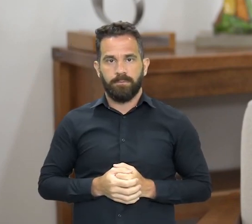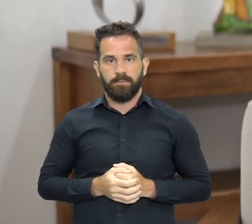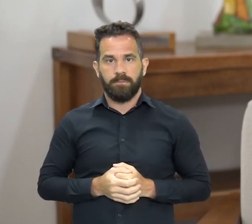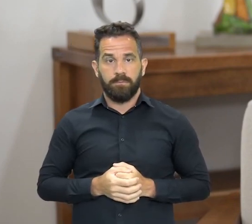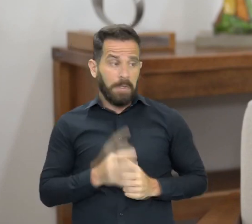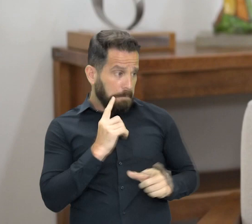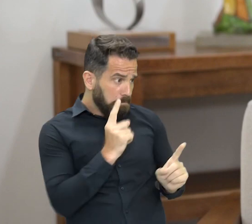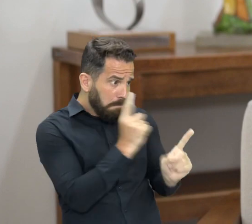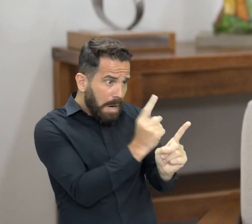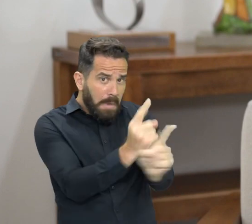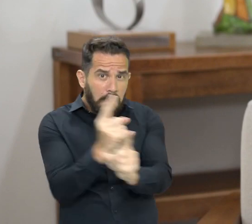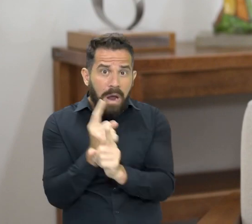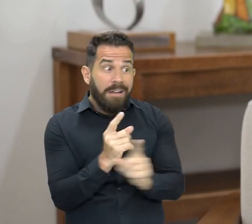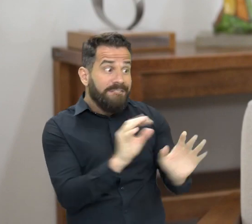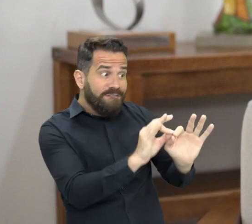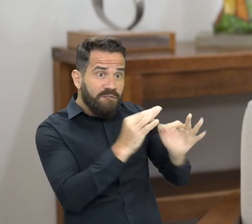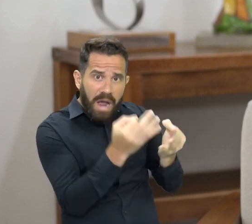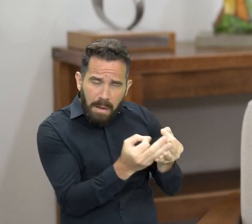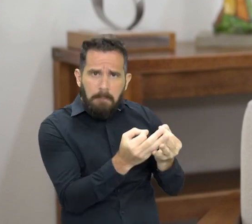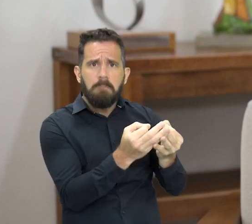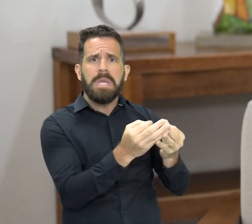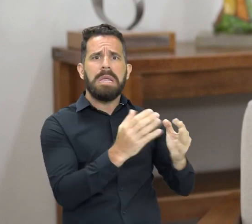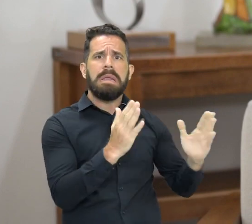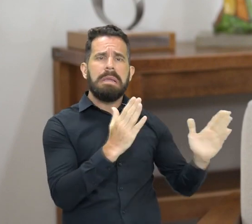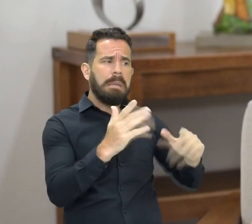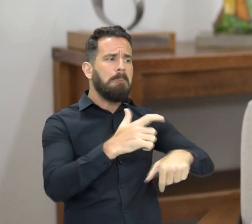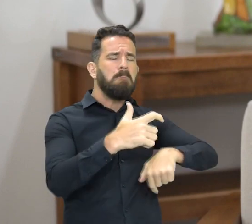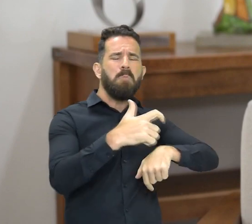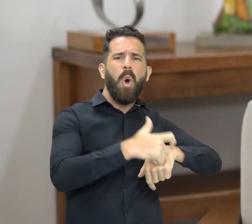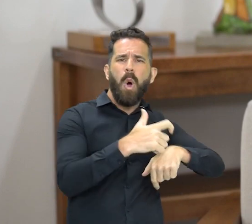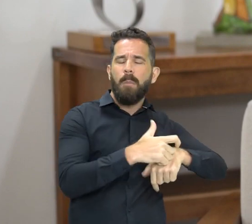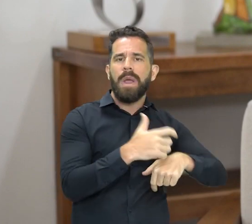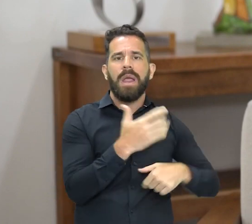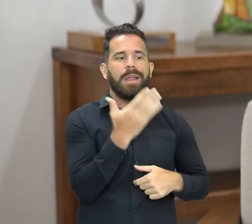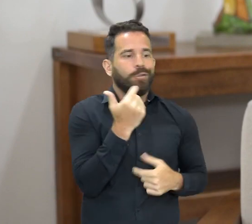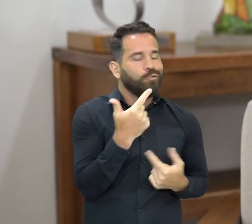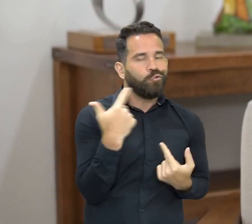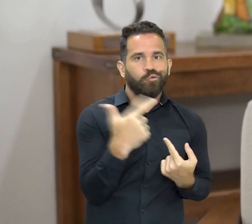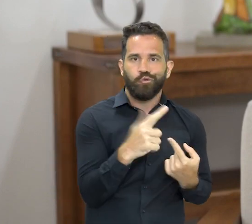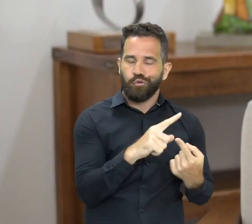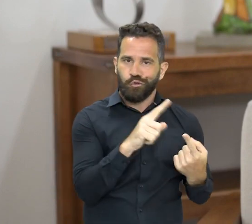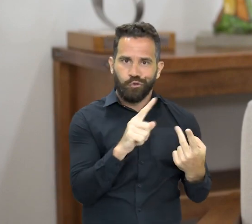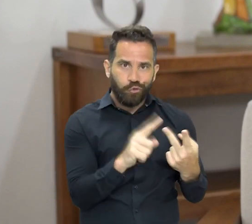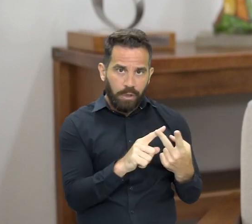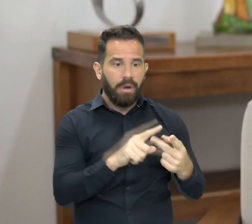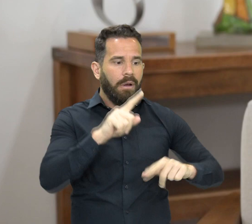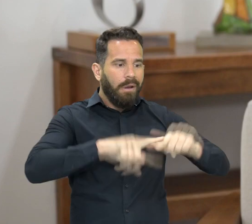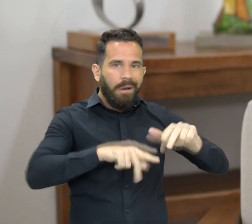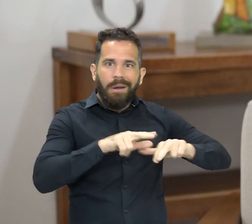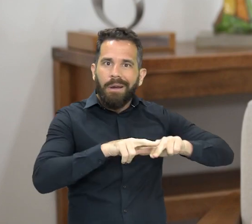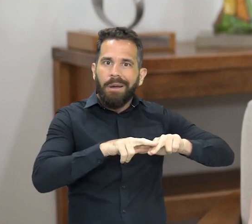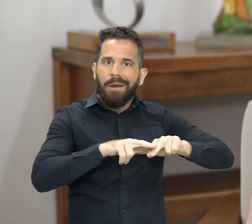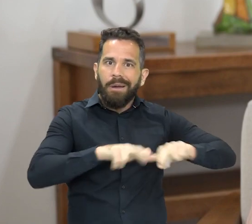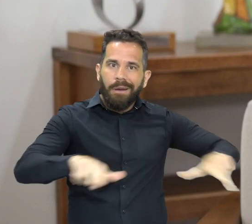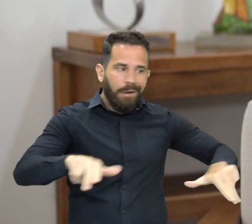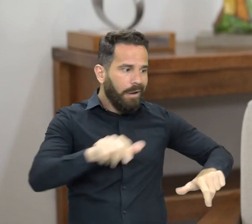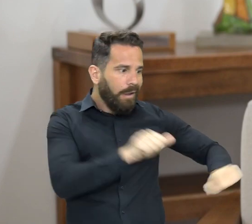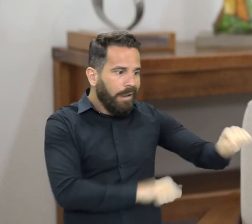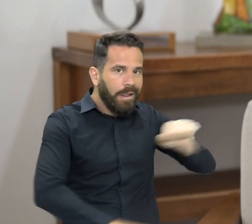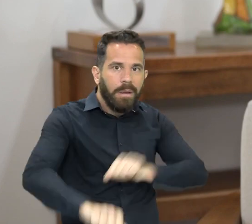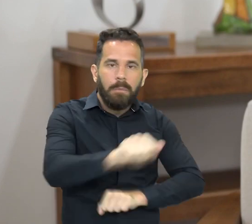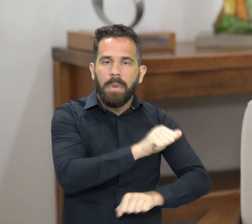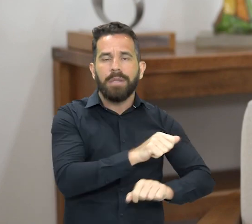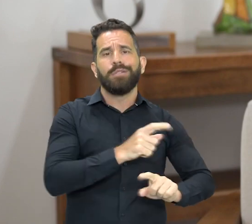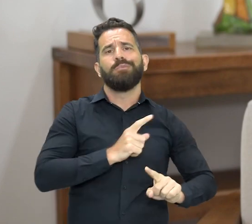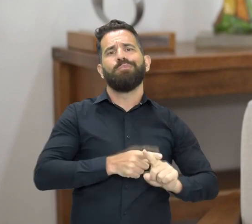a partir desse reconhecimento daquelas famílias, naquele momento, não tinha acesso à alimentação, a produtos de higiene de limpeza, por toda a